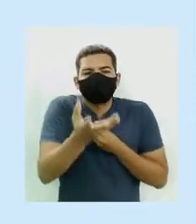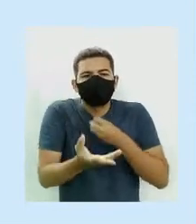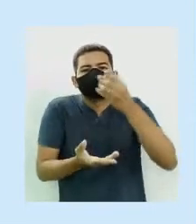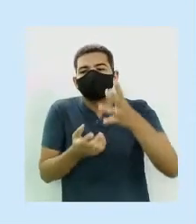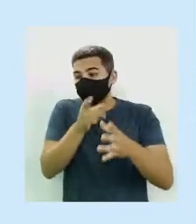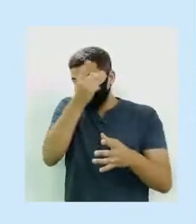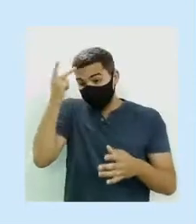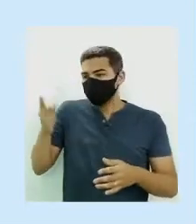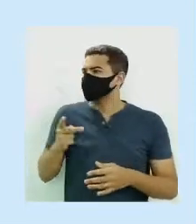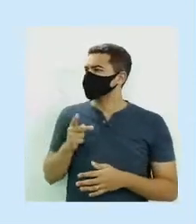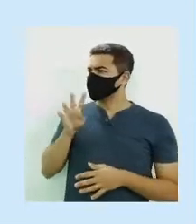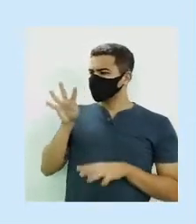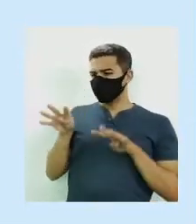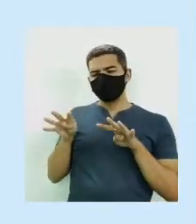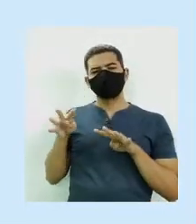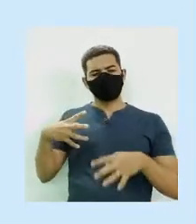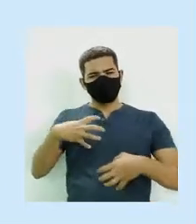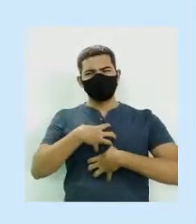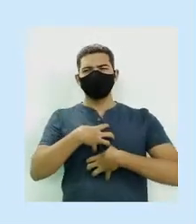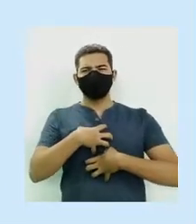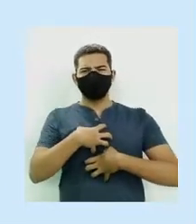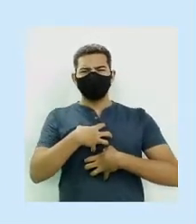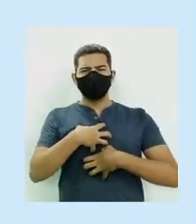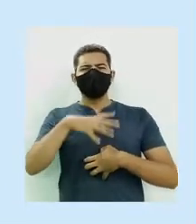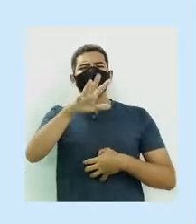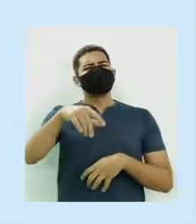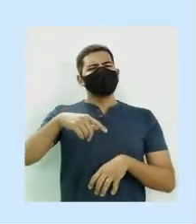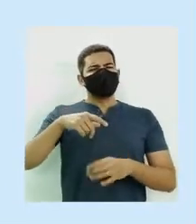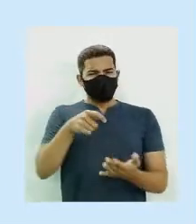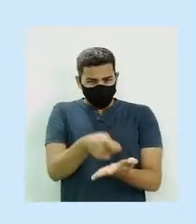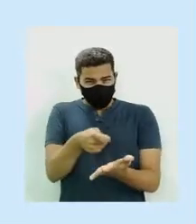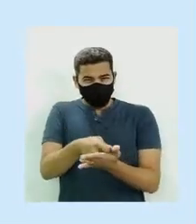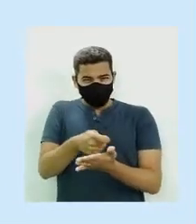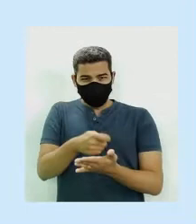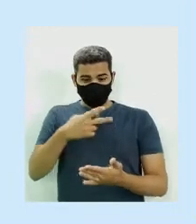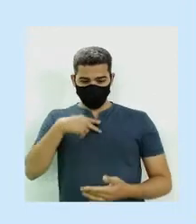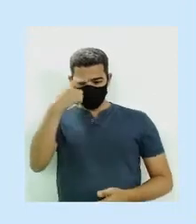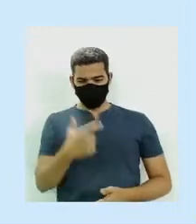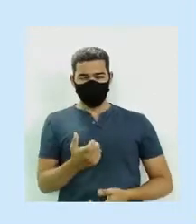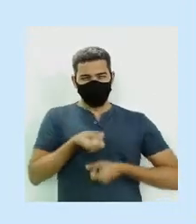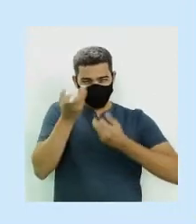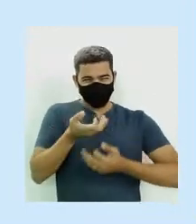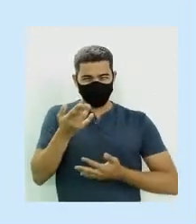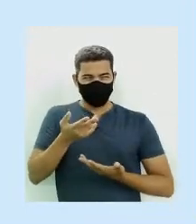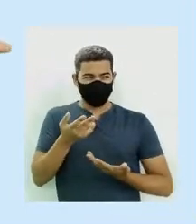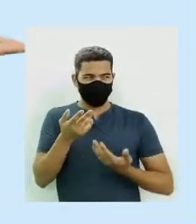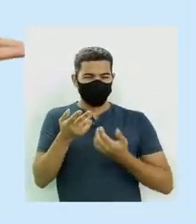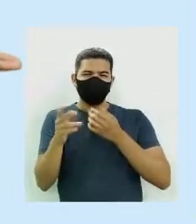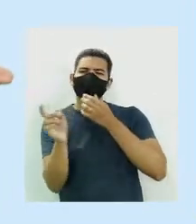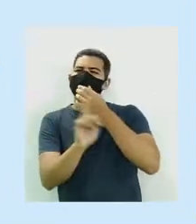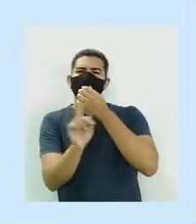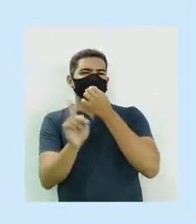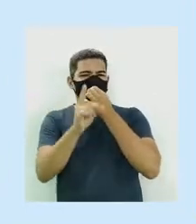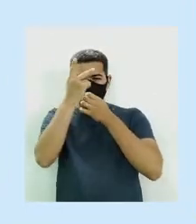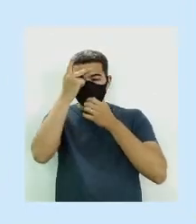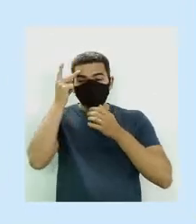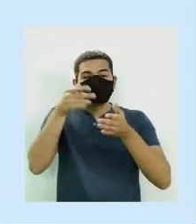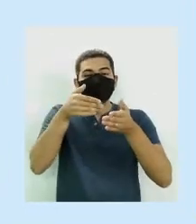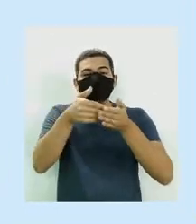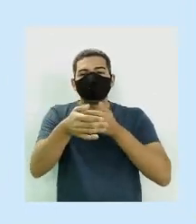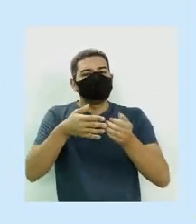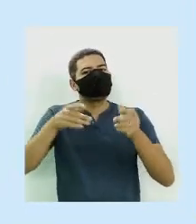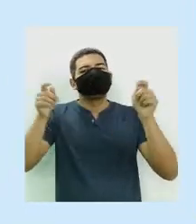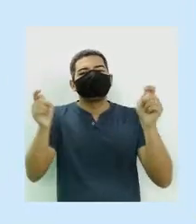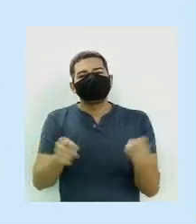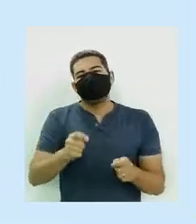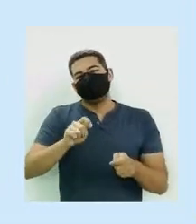que aí vocês vão me perguntar, então eu preciso ser um poeta, professora, para produzir o slam? Não. Qualquer pessoa pode produzir o slam,